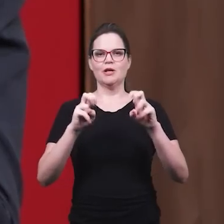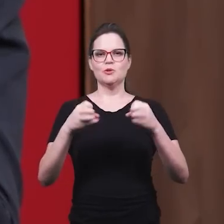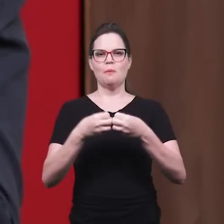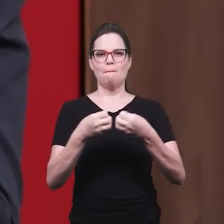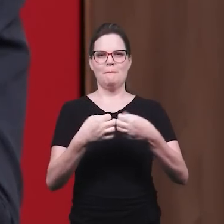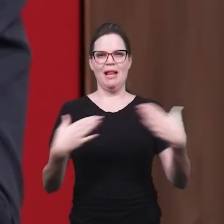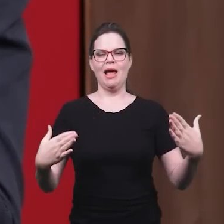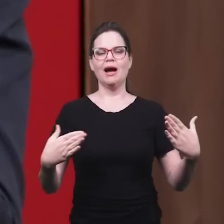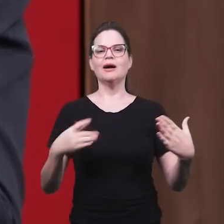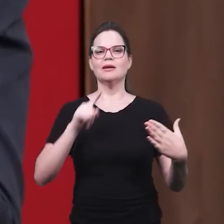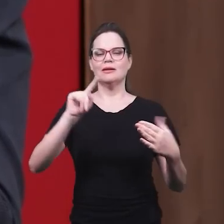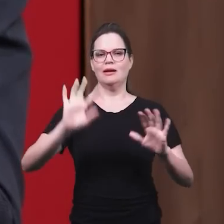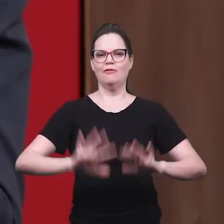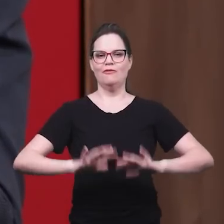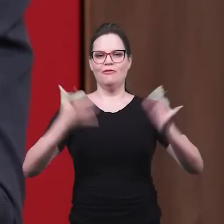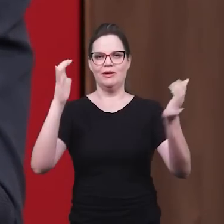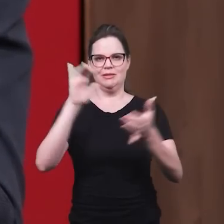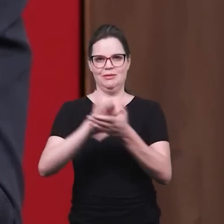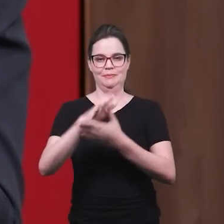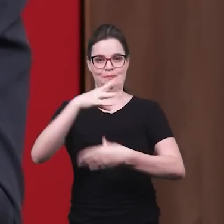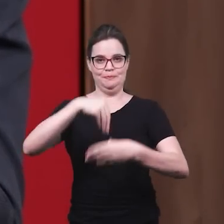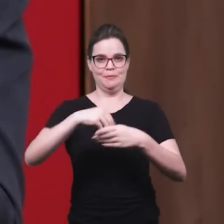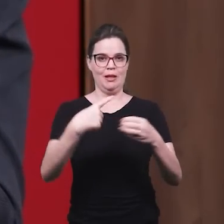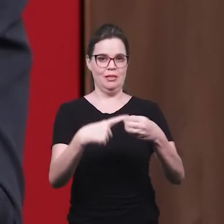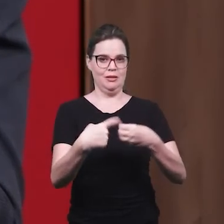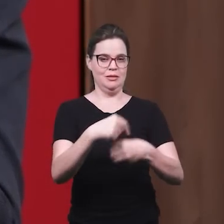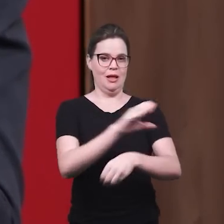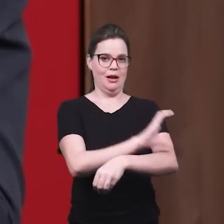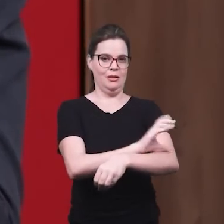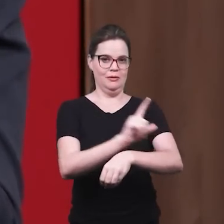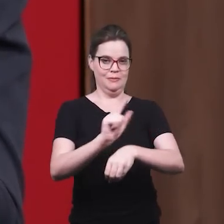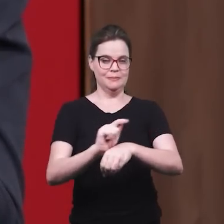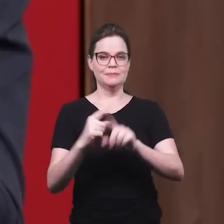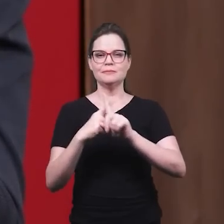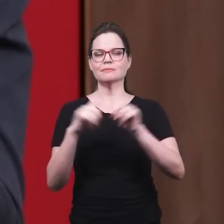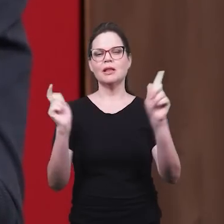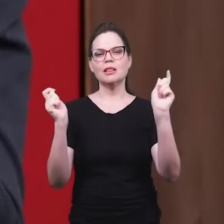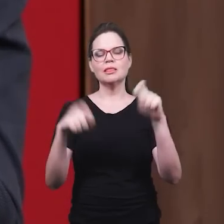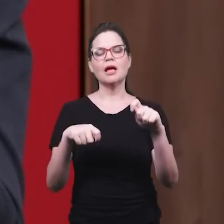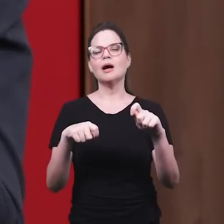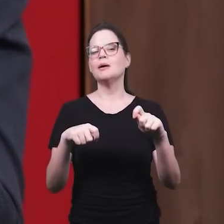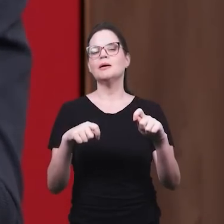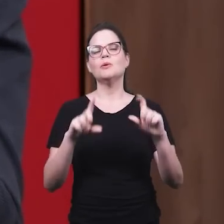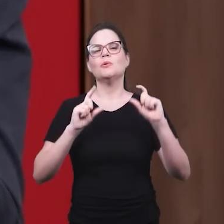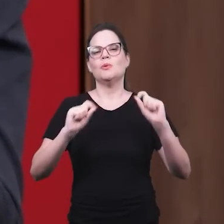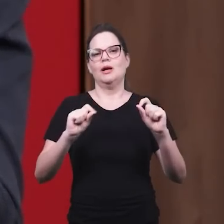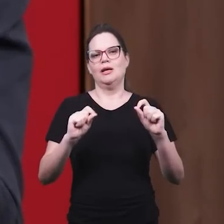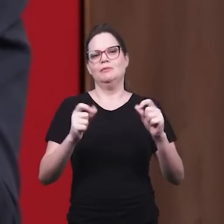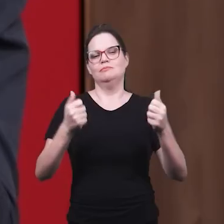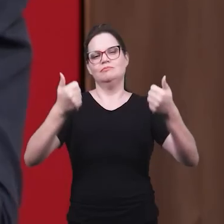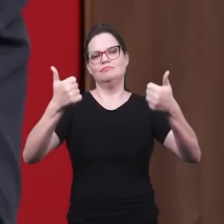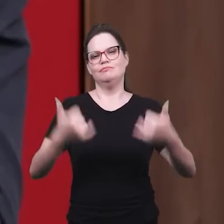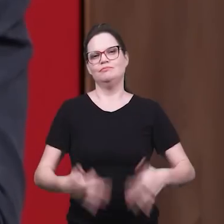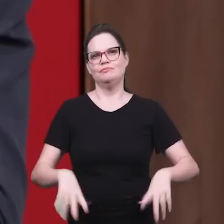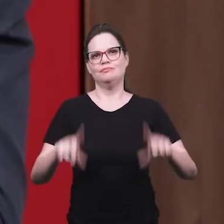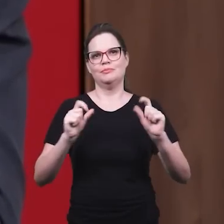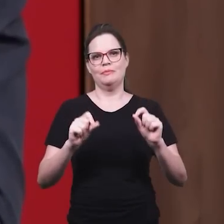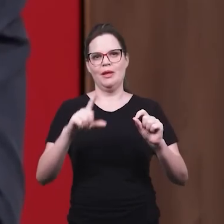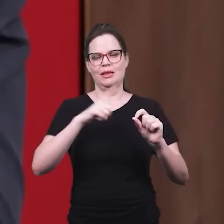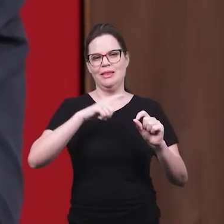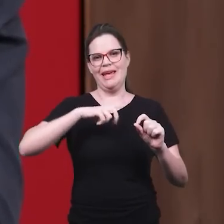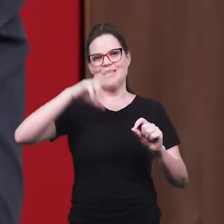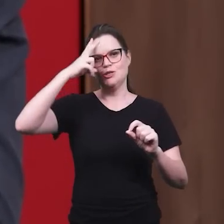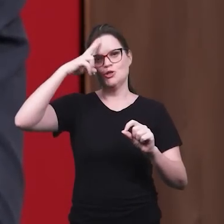Senhor Jesus. Mas nós podemos dizer, pastores, que aqui nós temos toda a história